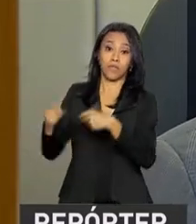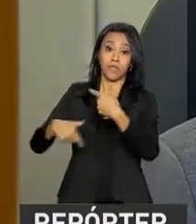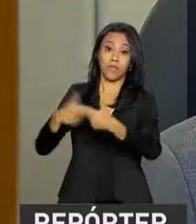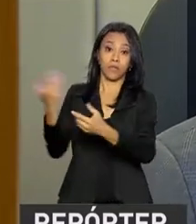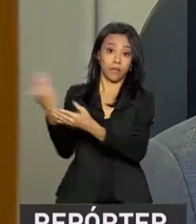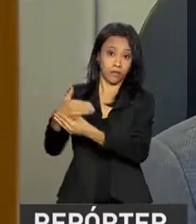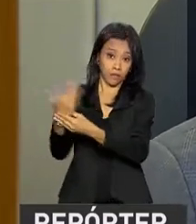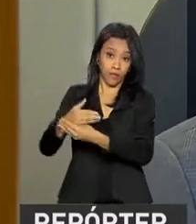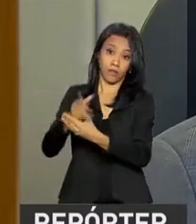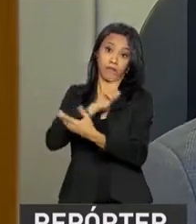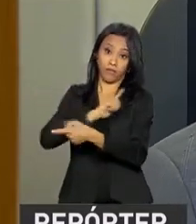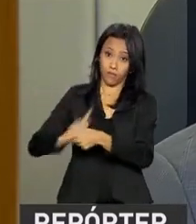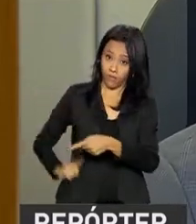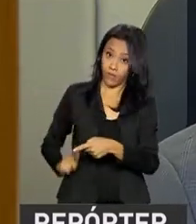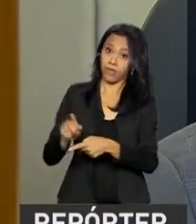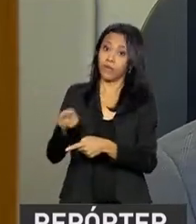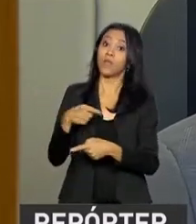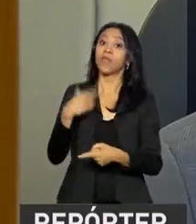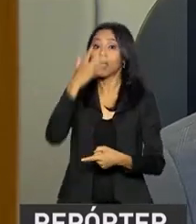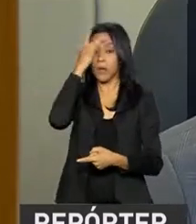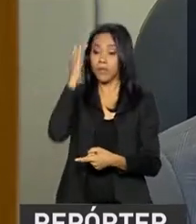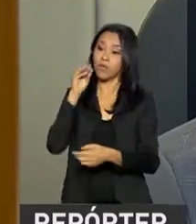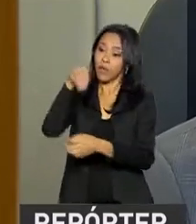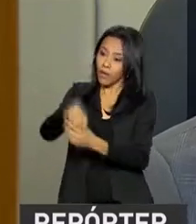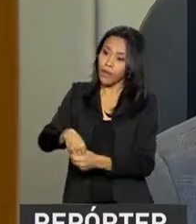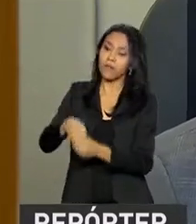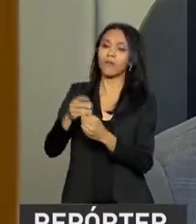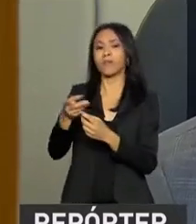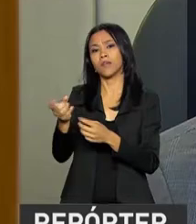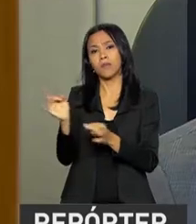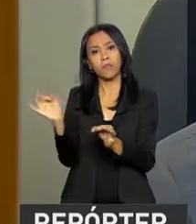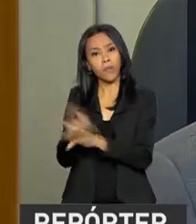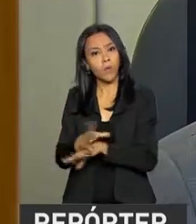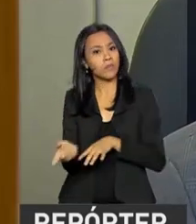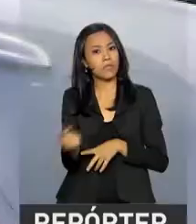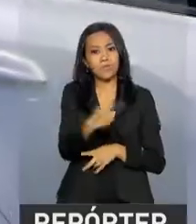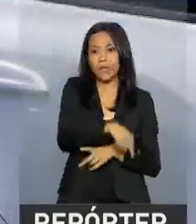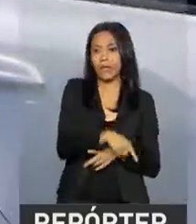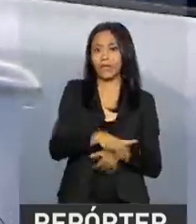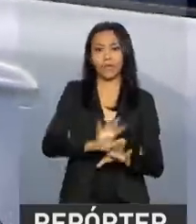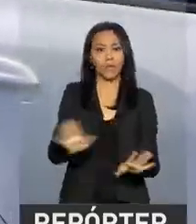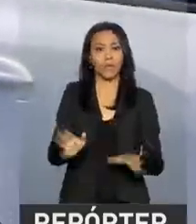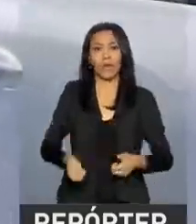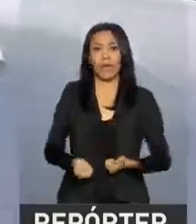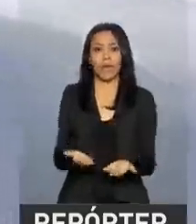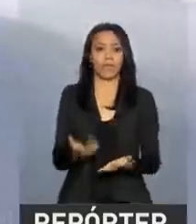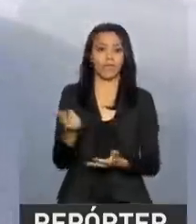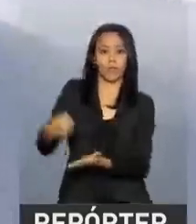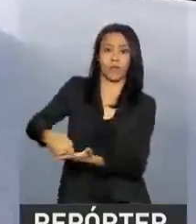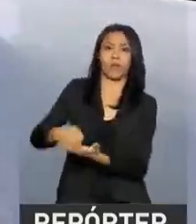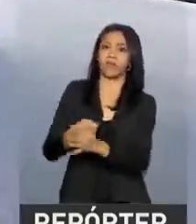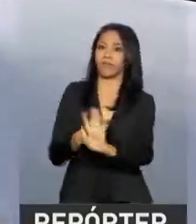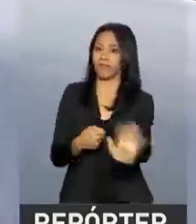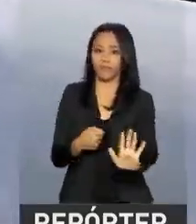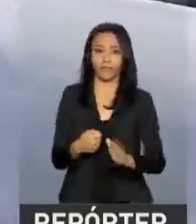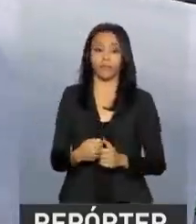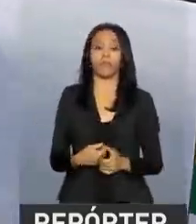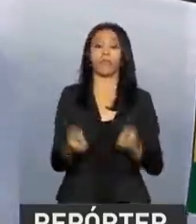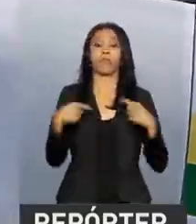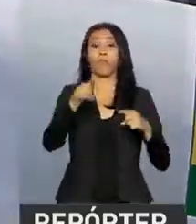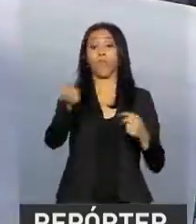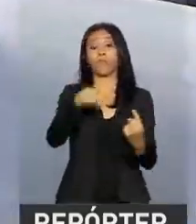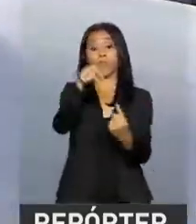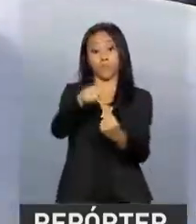o estado no momento em que o servidor entrou no veículo até o momento em que o vencedor sai do veículo já para o segundo semestre deste ano a